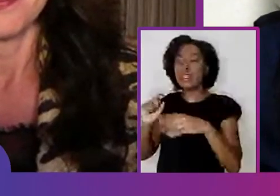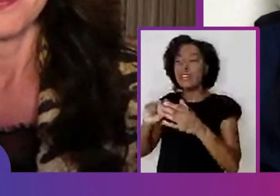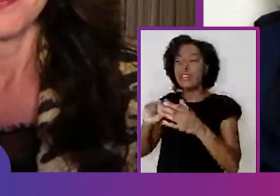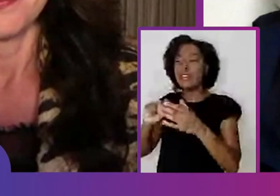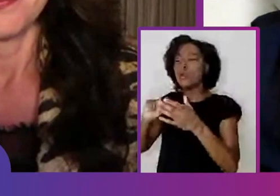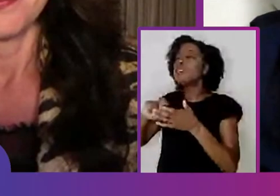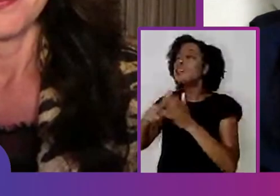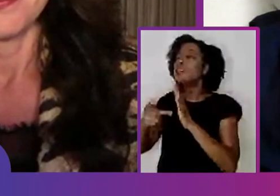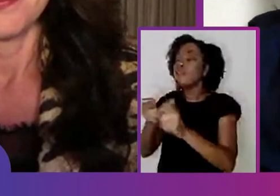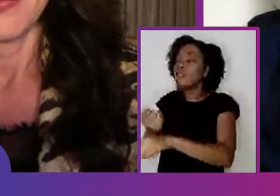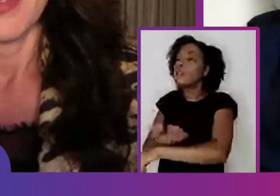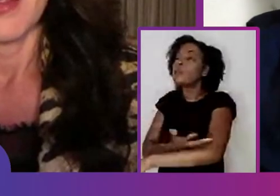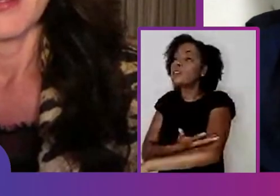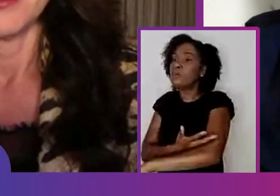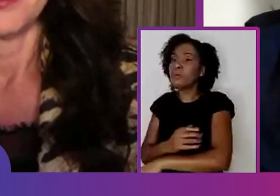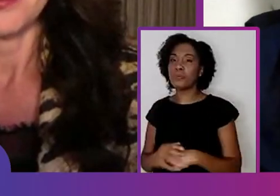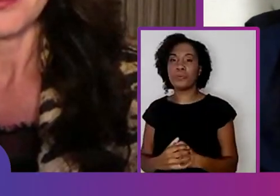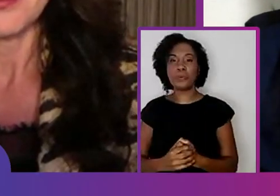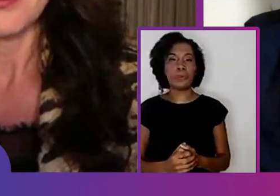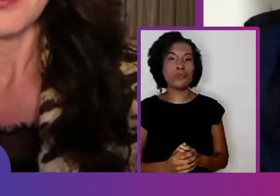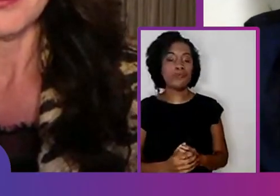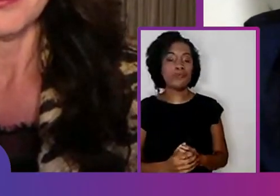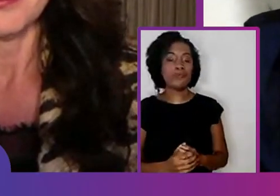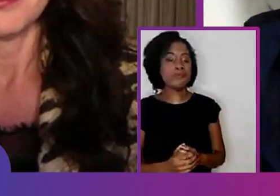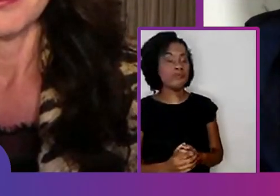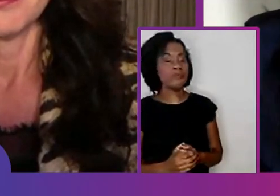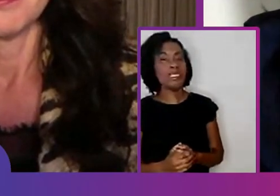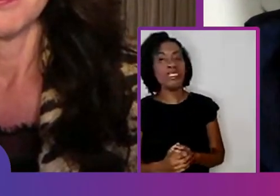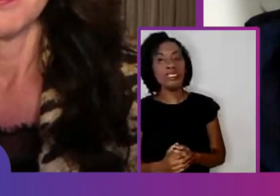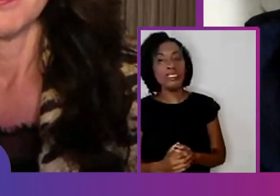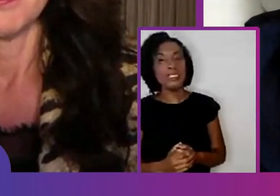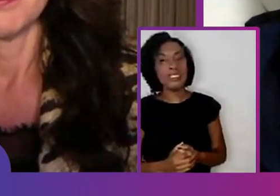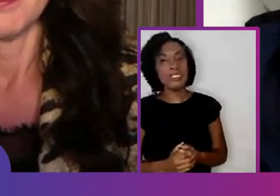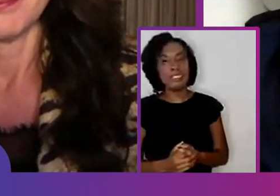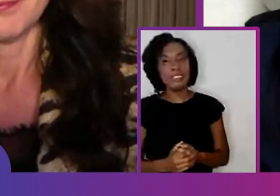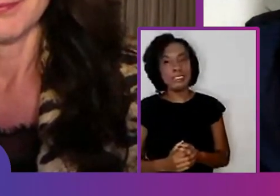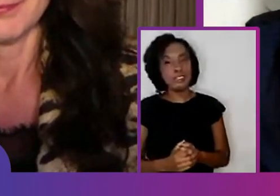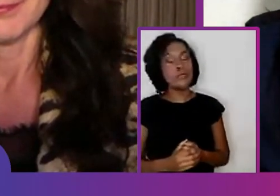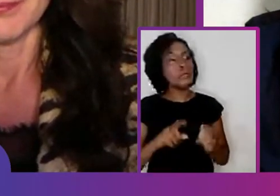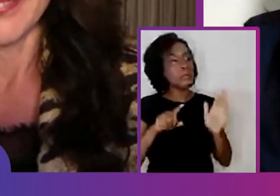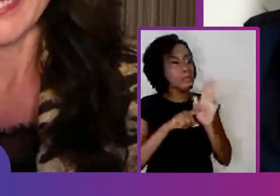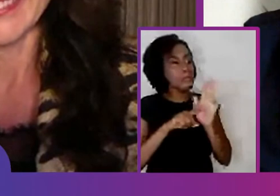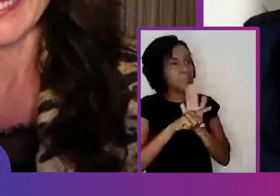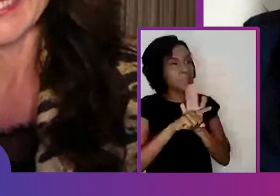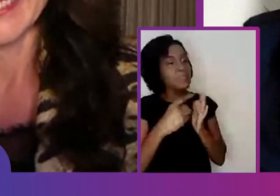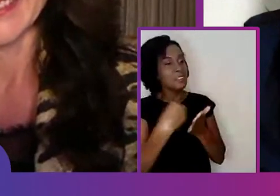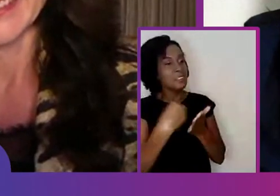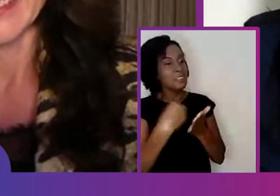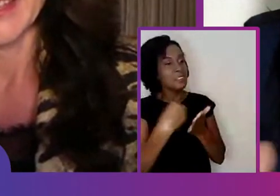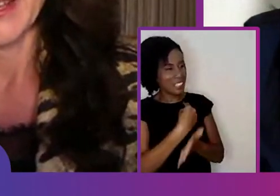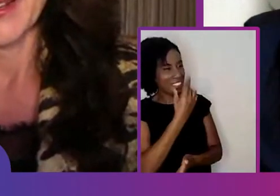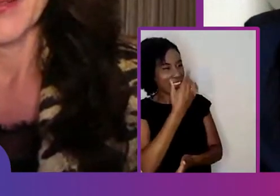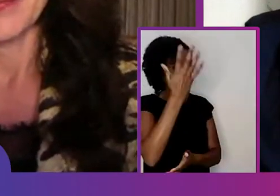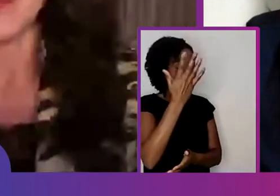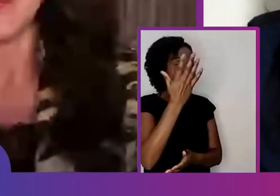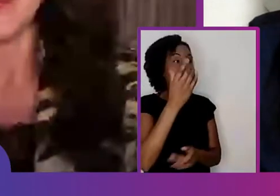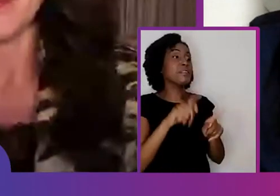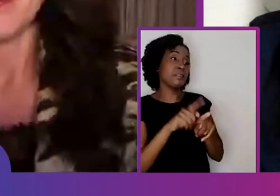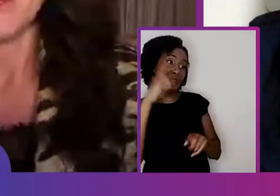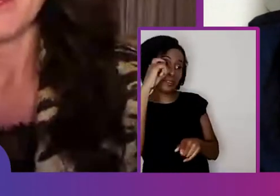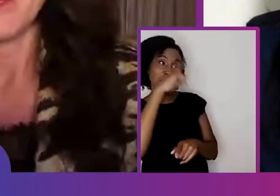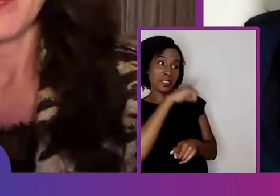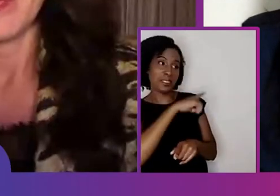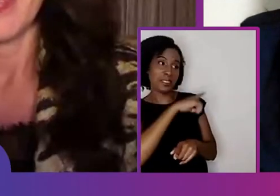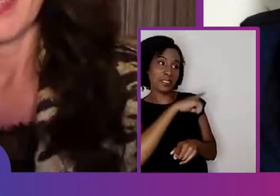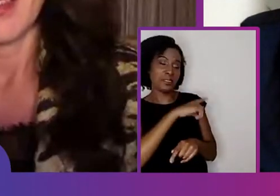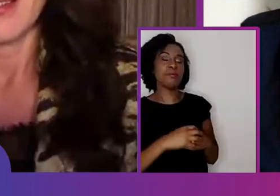Olha, Paula, essa pergunta é uma pergunta fácil e difícil. Fácil por quê? Porque a compreensão